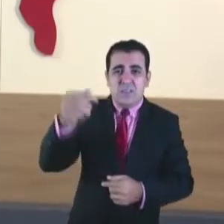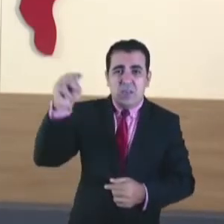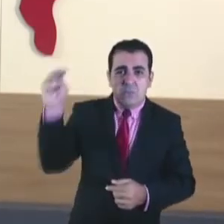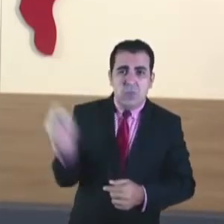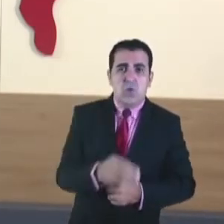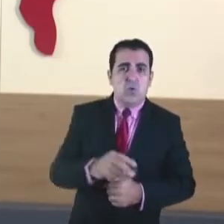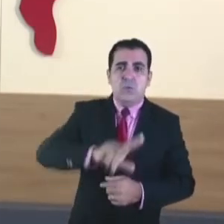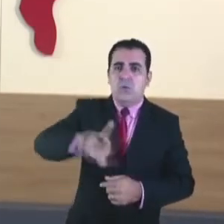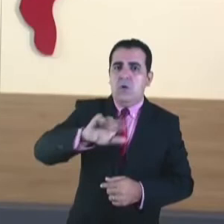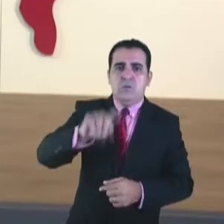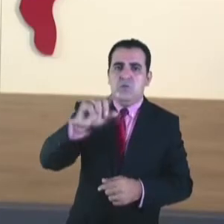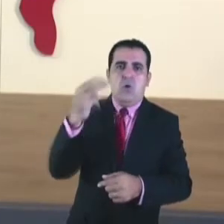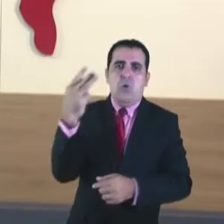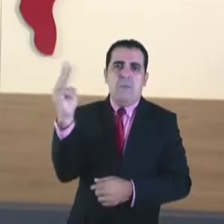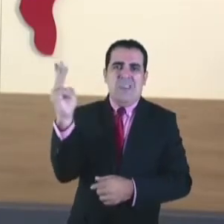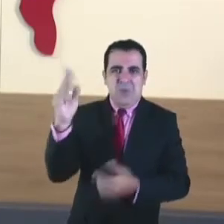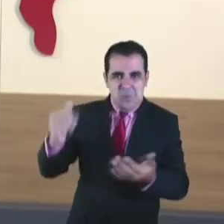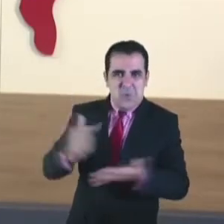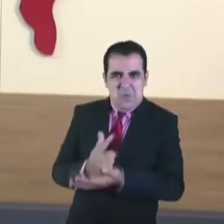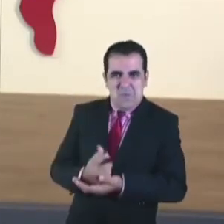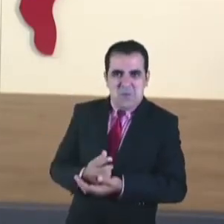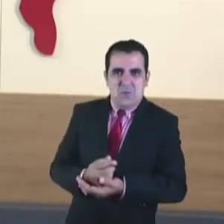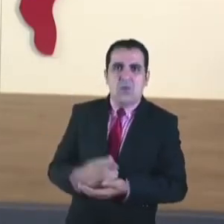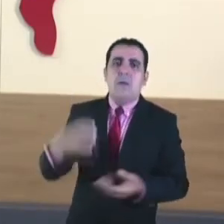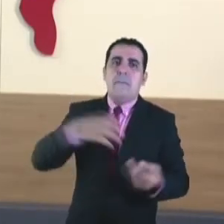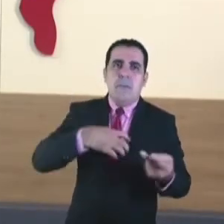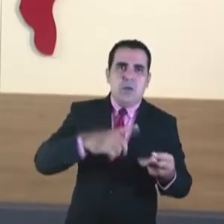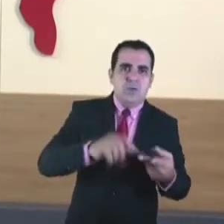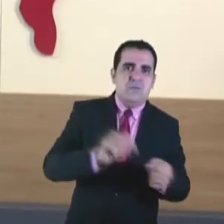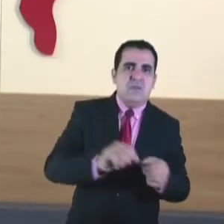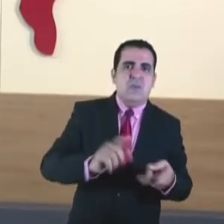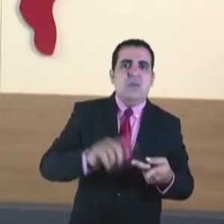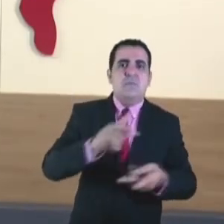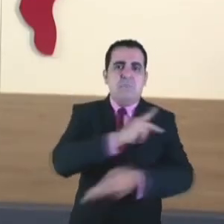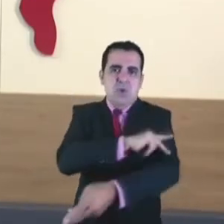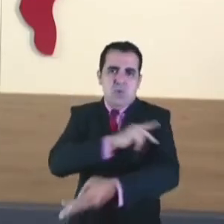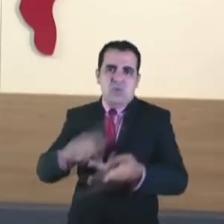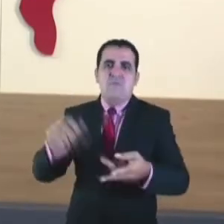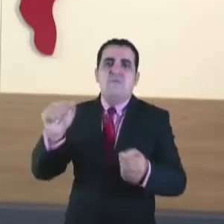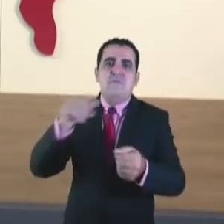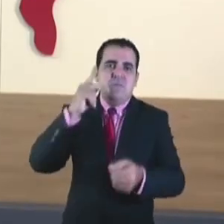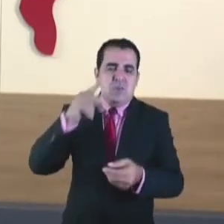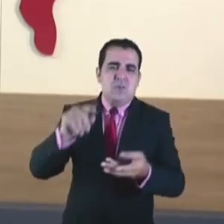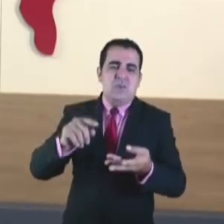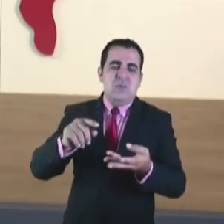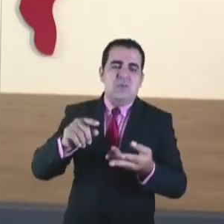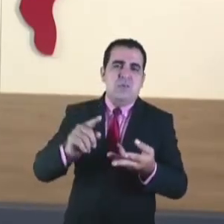foi apenas o Maranhão que fez essa compra, Bahia fez, Piauí fez,